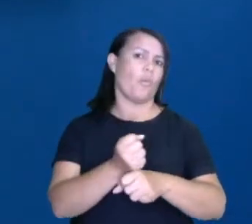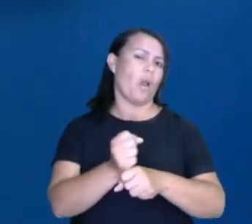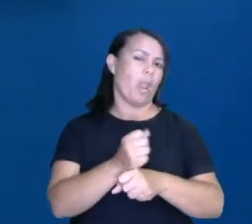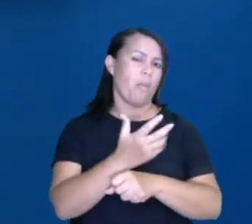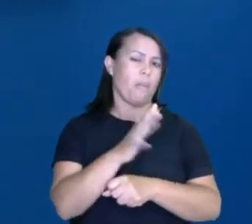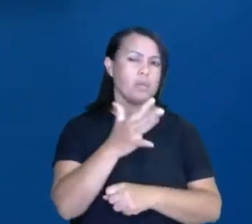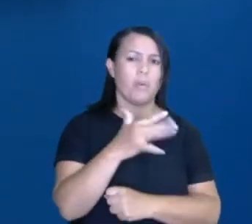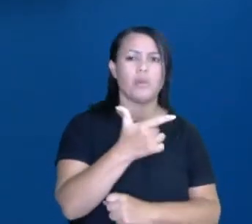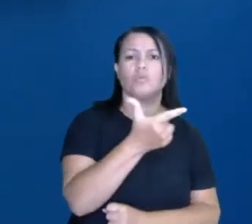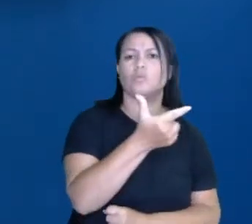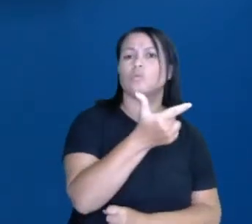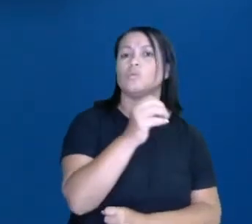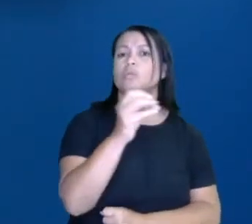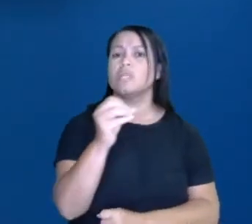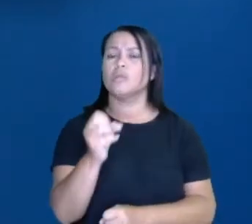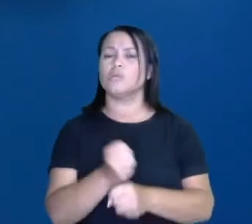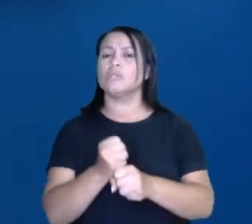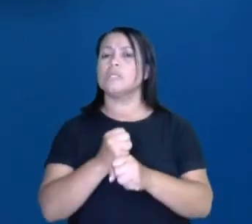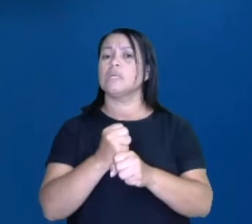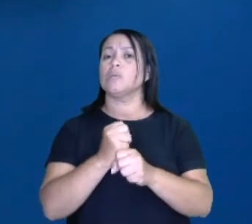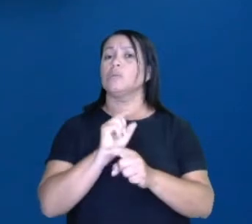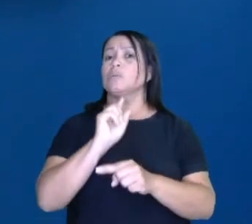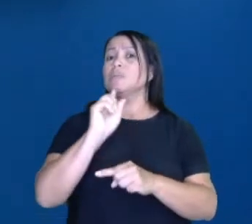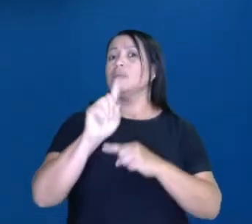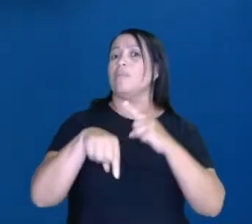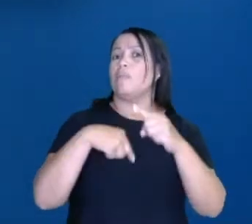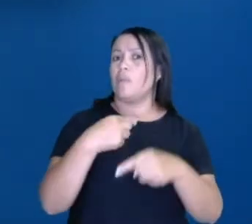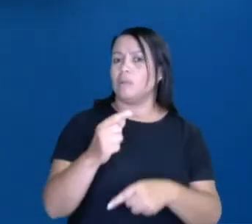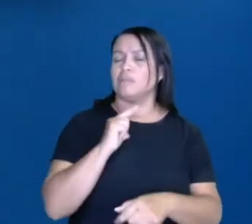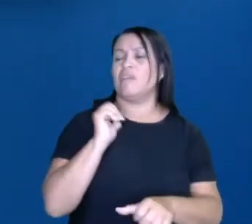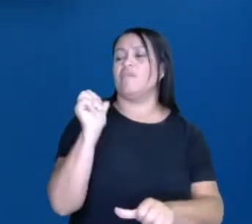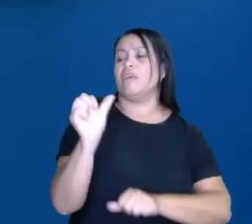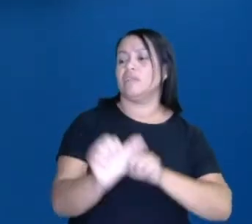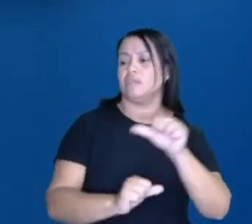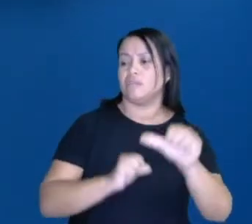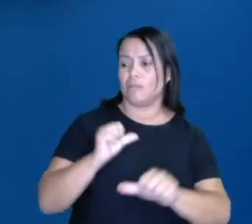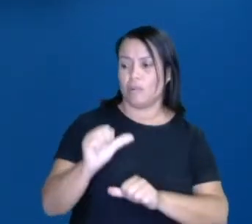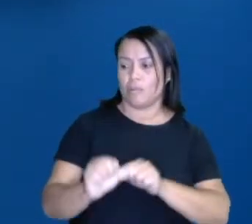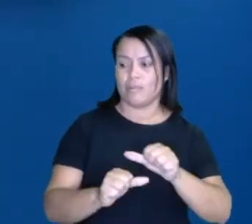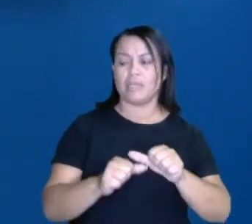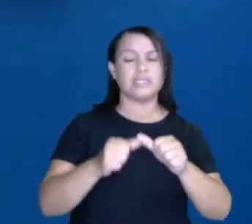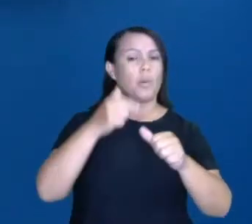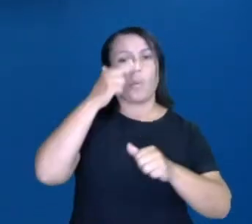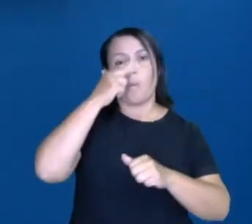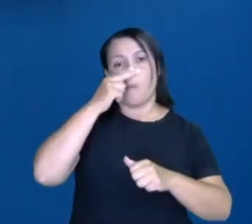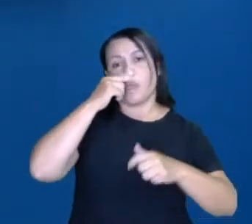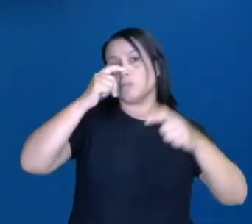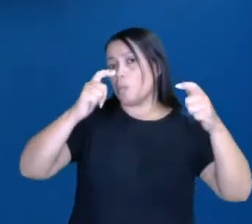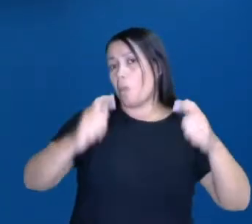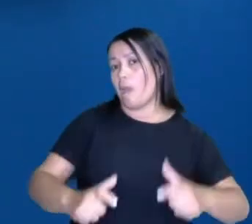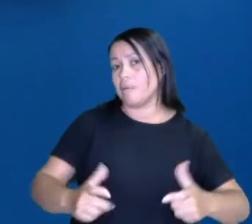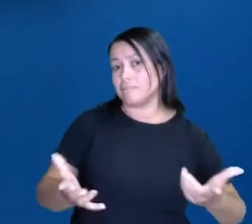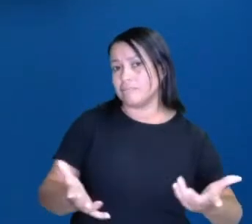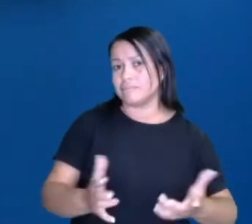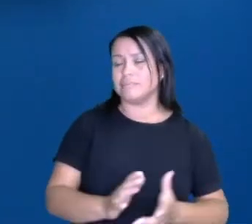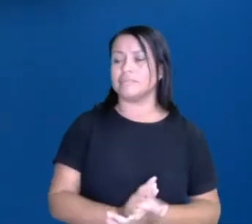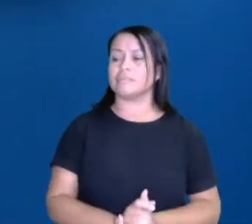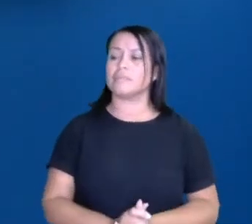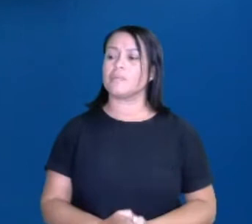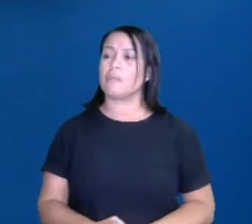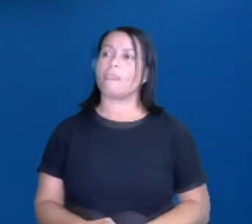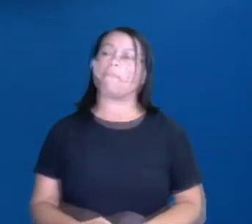ou menos 200 anos após, a gente teve toda essa transformação naquele mesmo espaço geográfico.